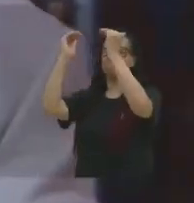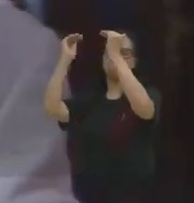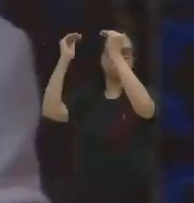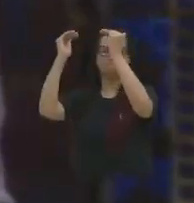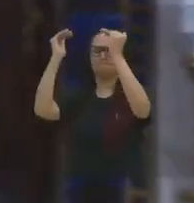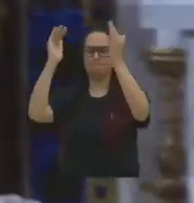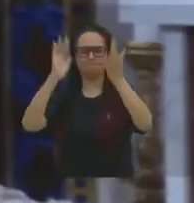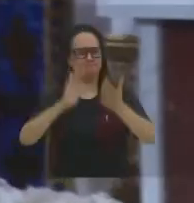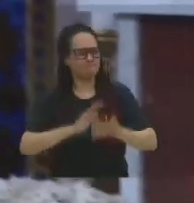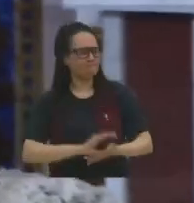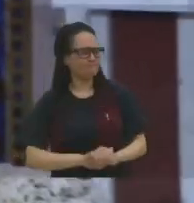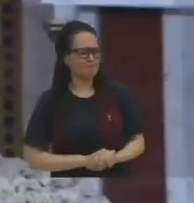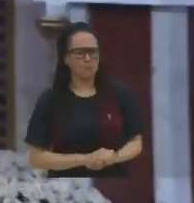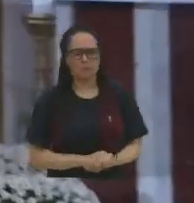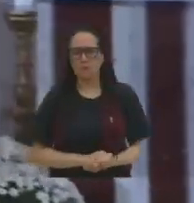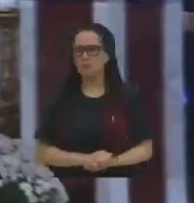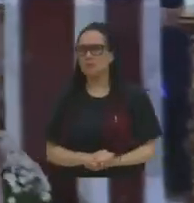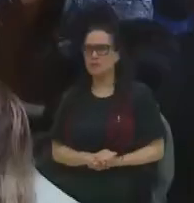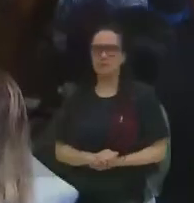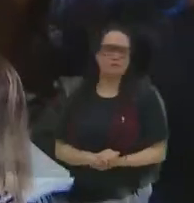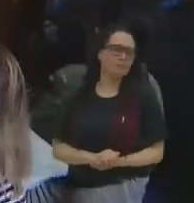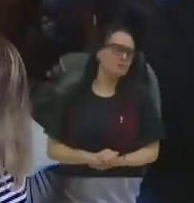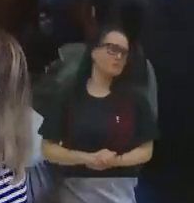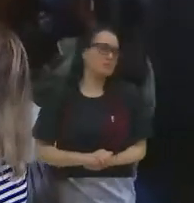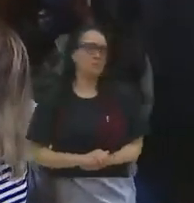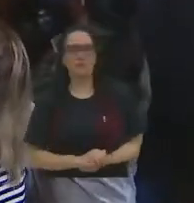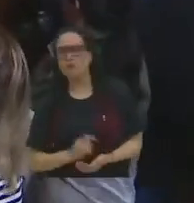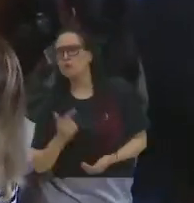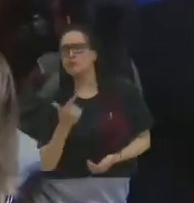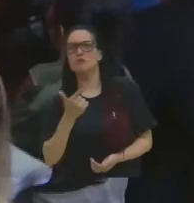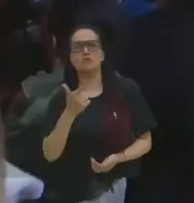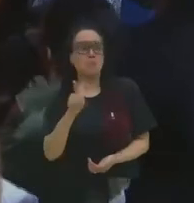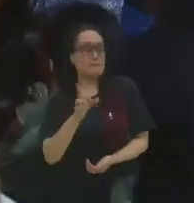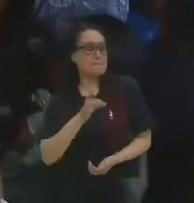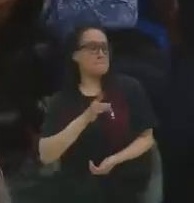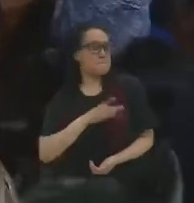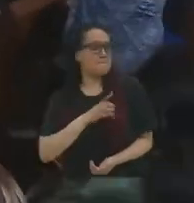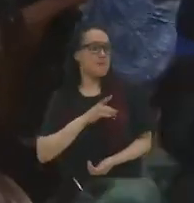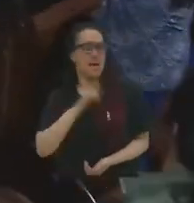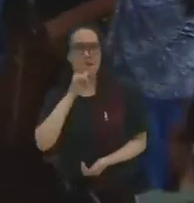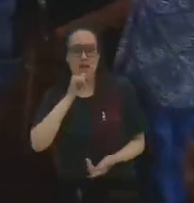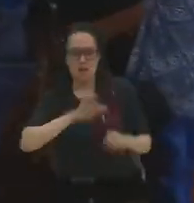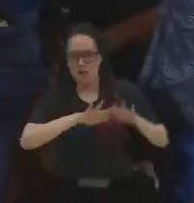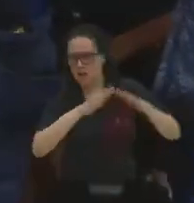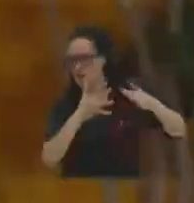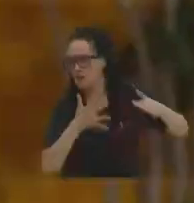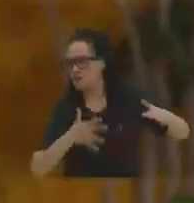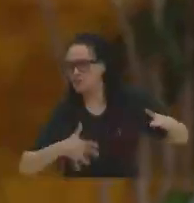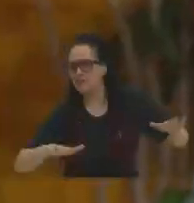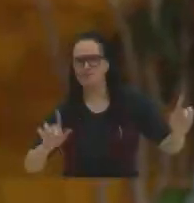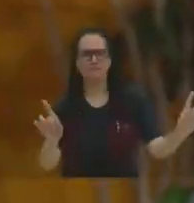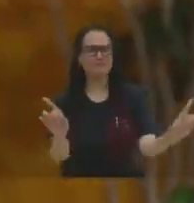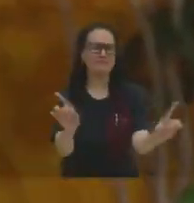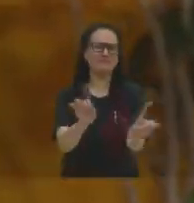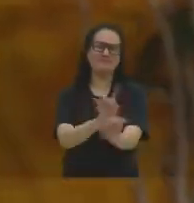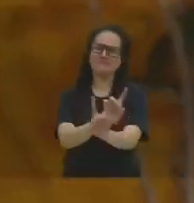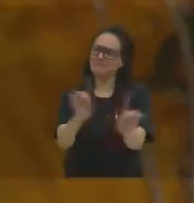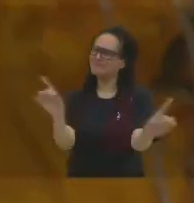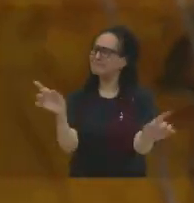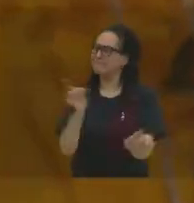obedeceu. Não temo mais o mar, pois firme está minha